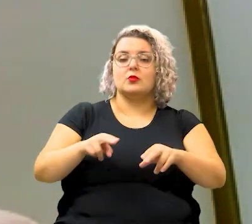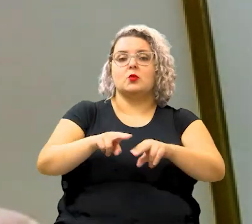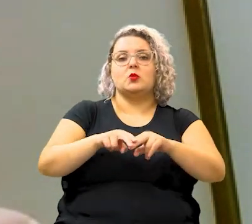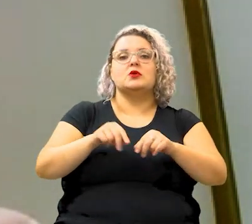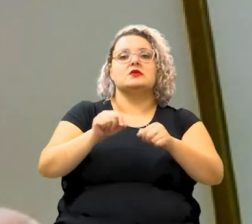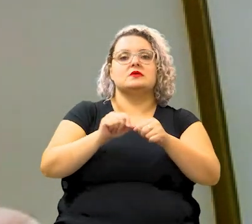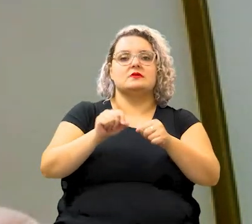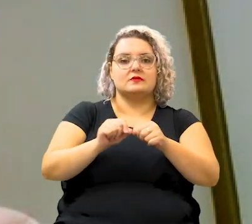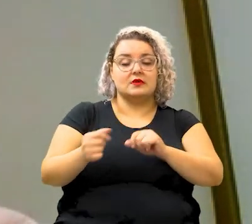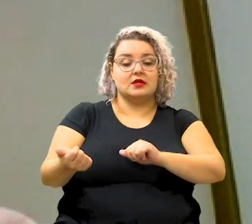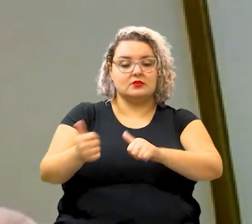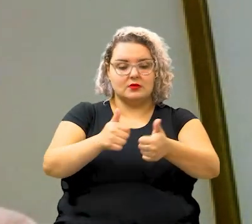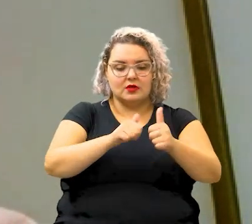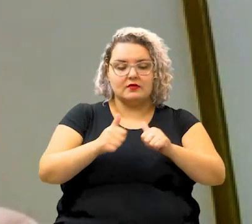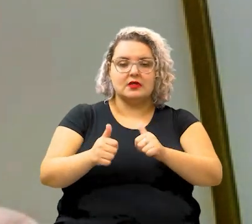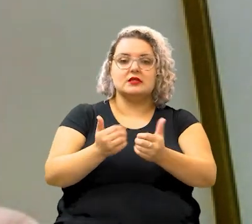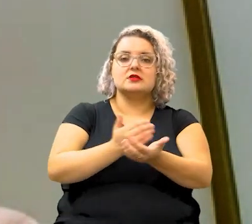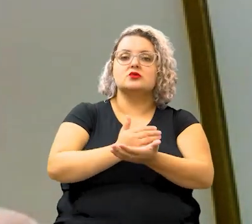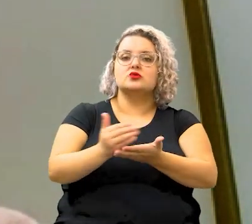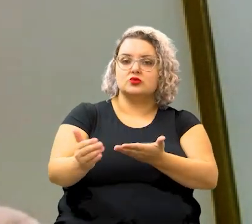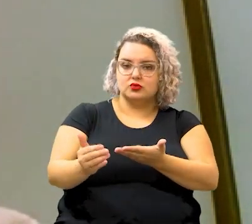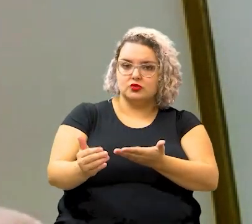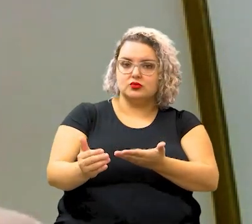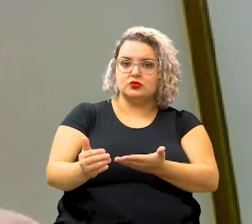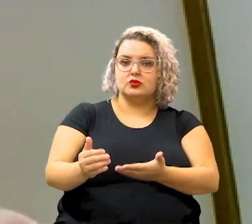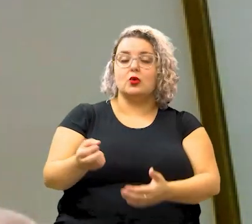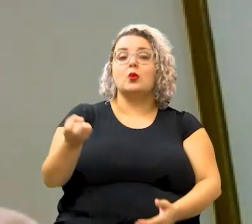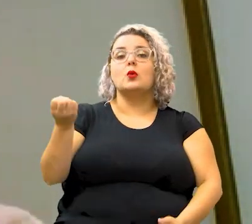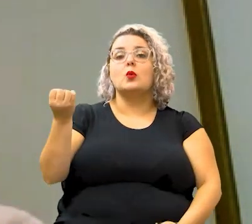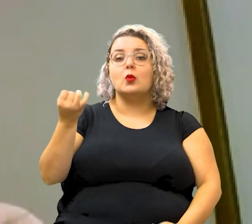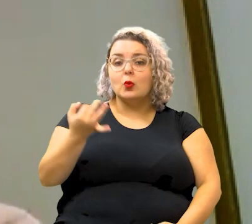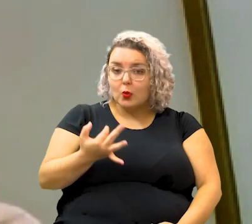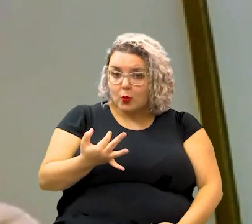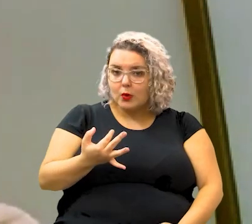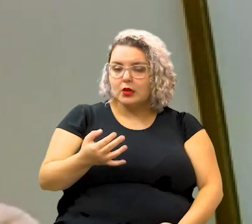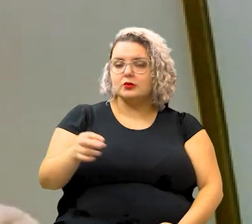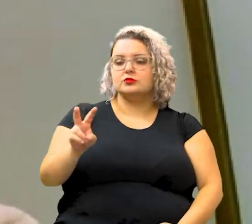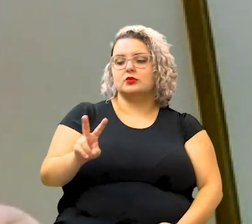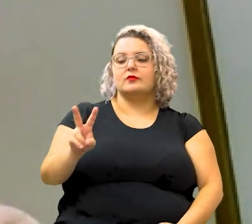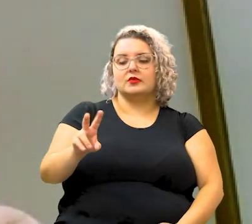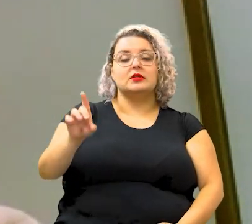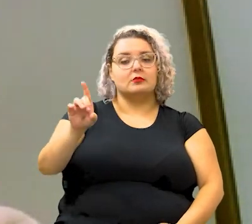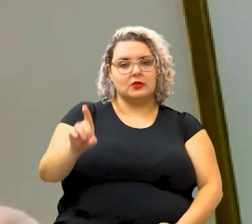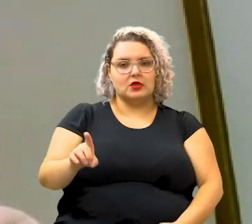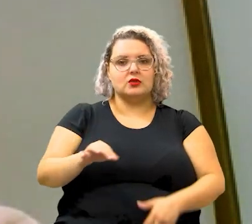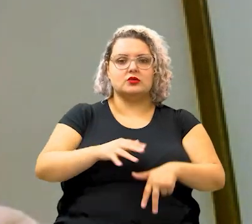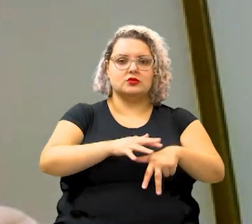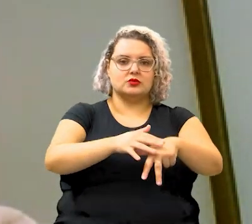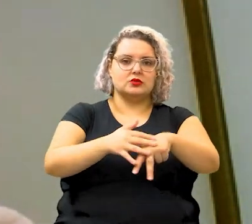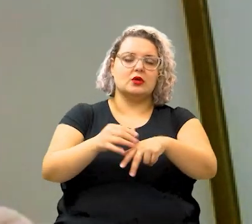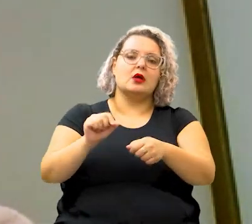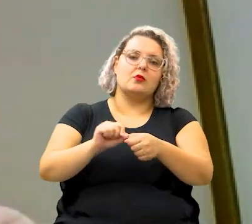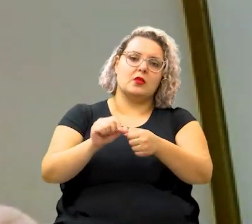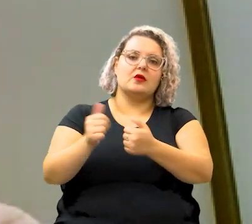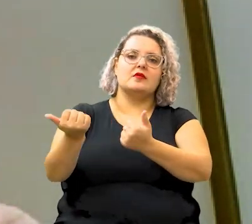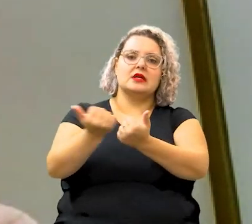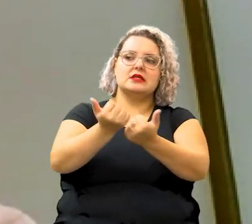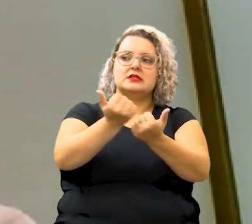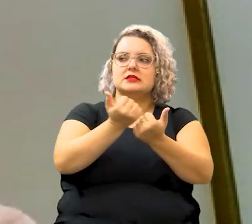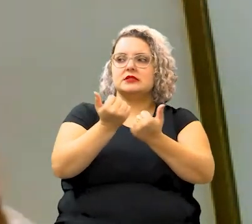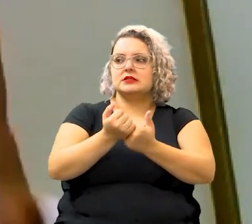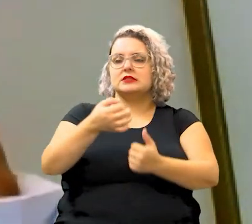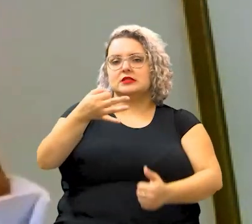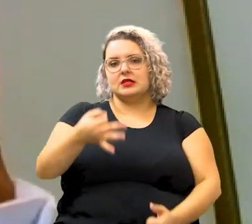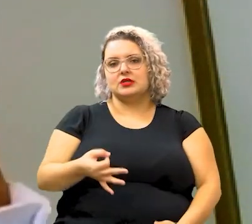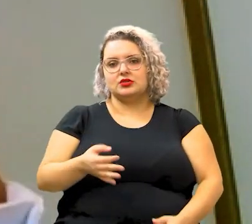faz o exame inicial, uma avaliação inicial, ver quanto que está a vitamina D do paciente e a gente faz a